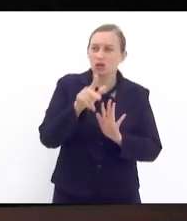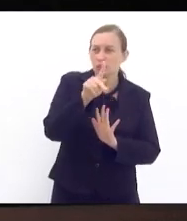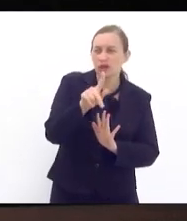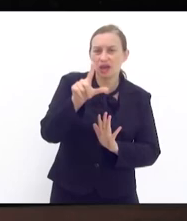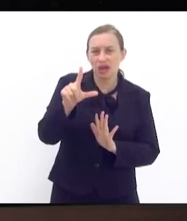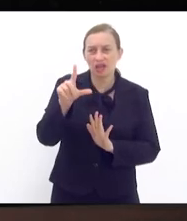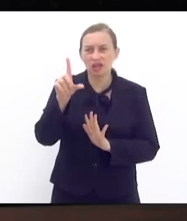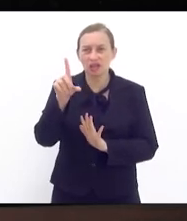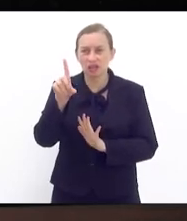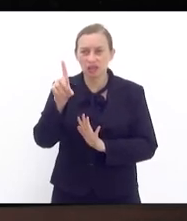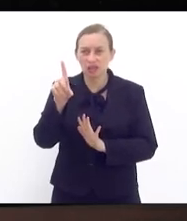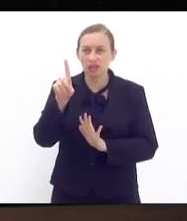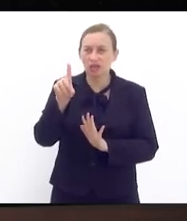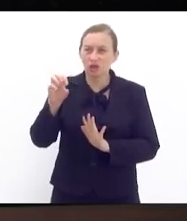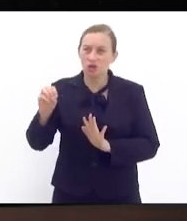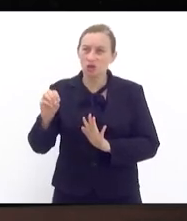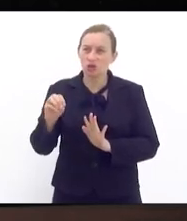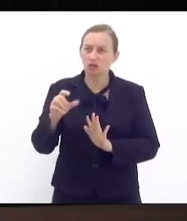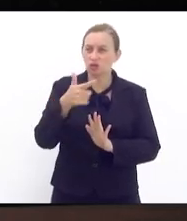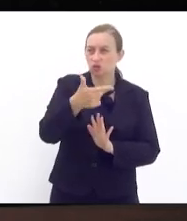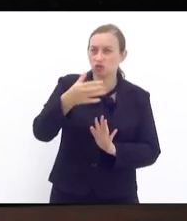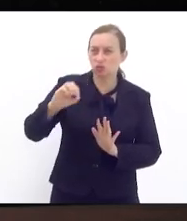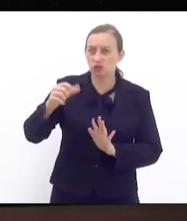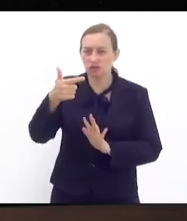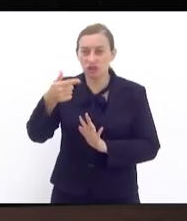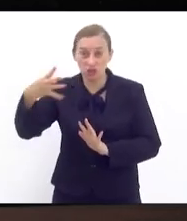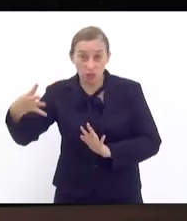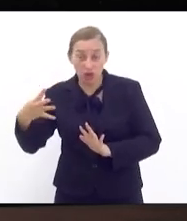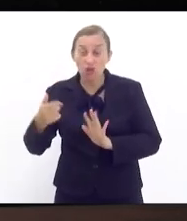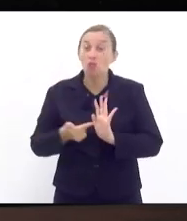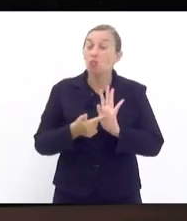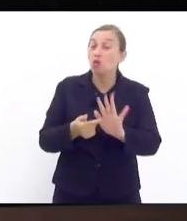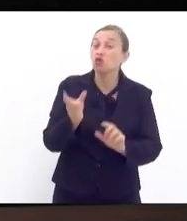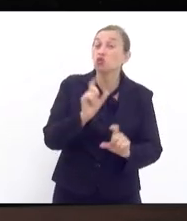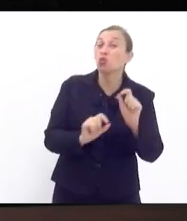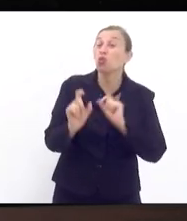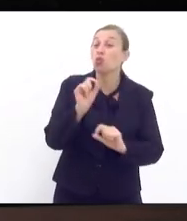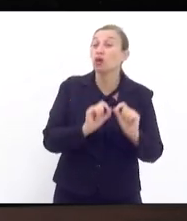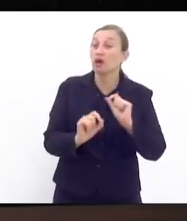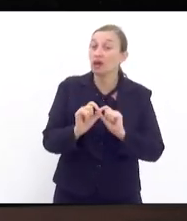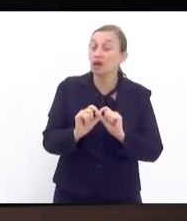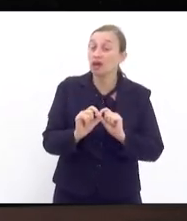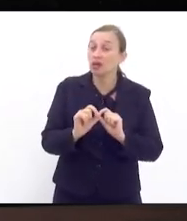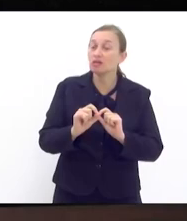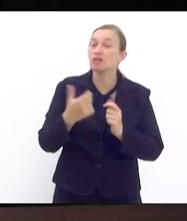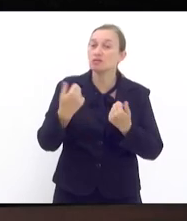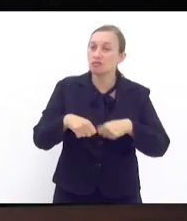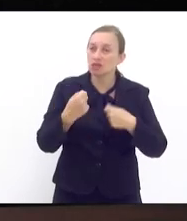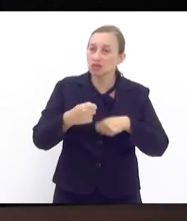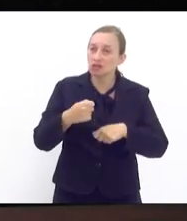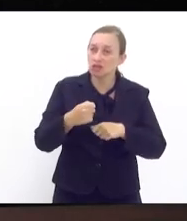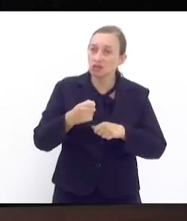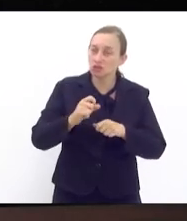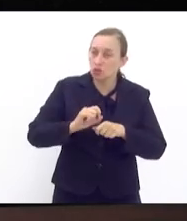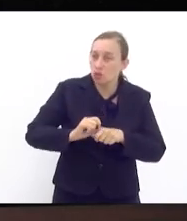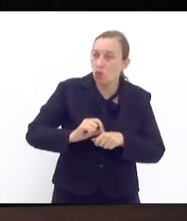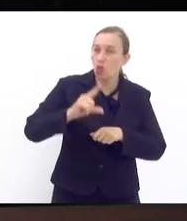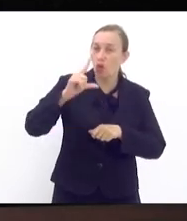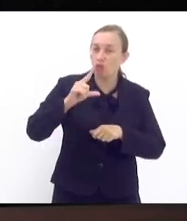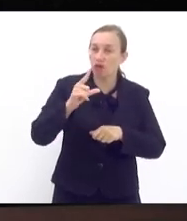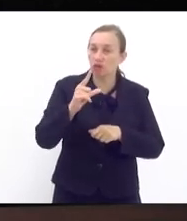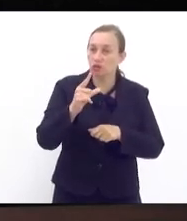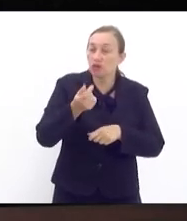de 2024 mostra a necessidade de aumentar as receitas com o aquecimento da